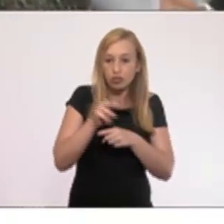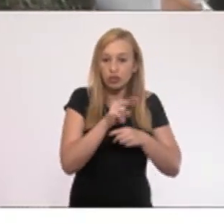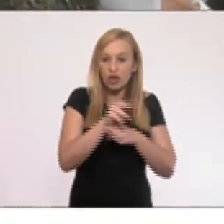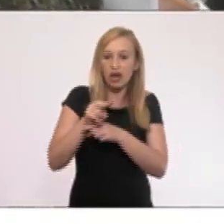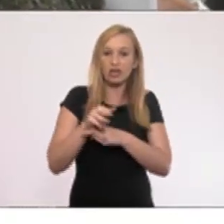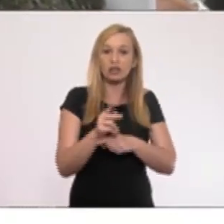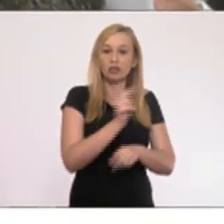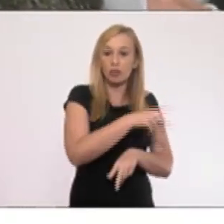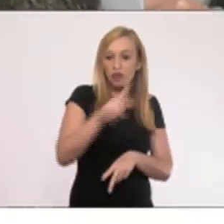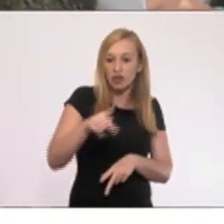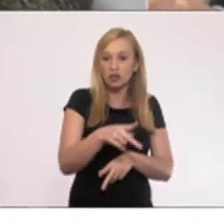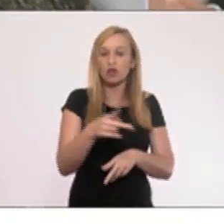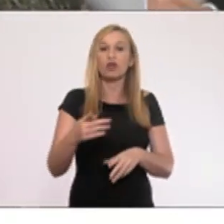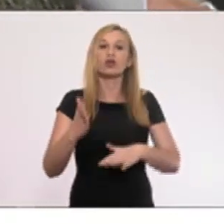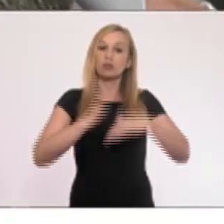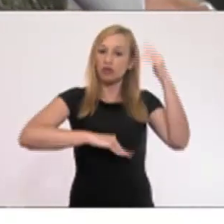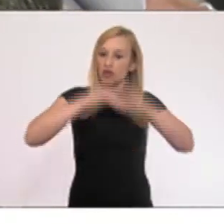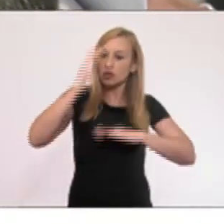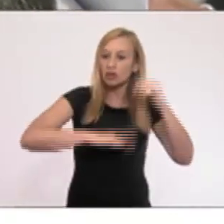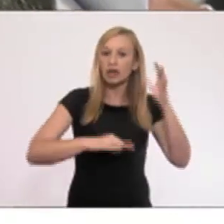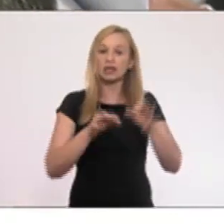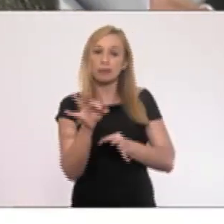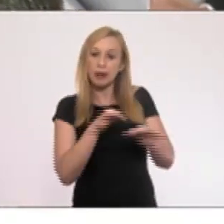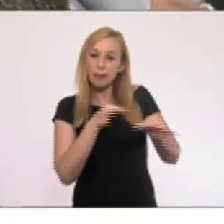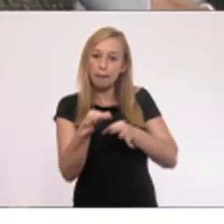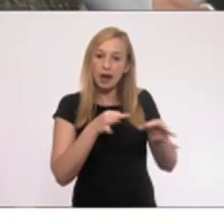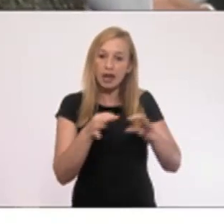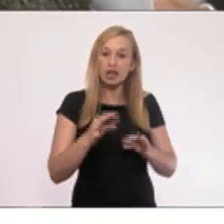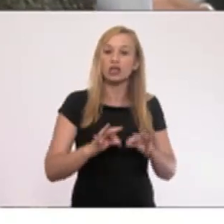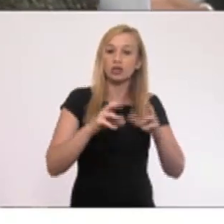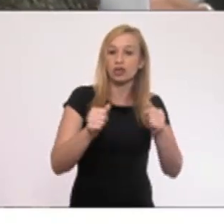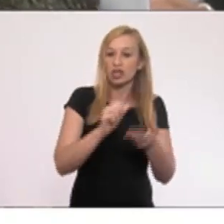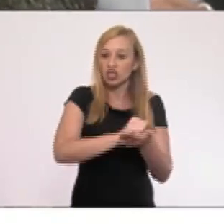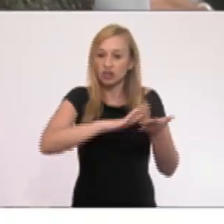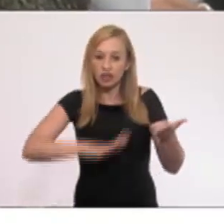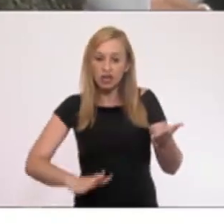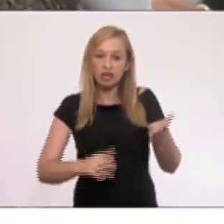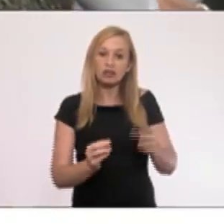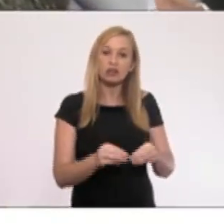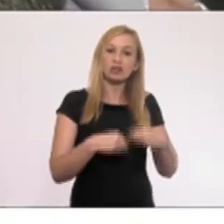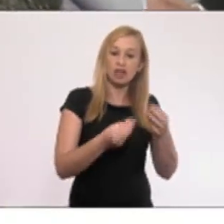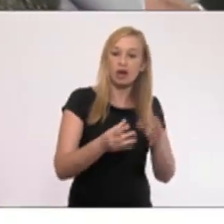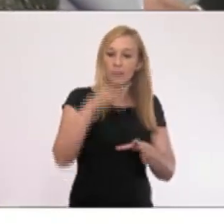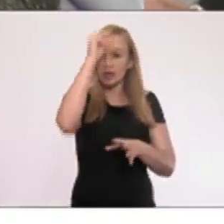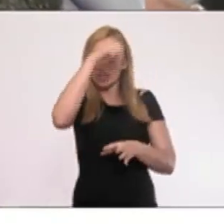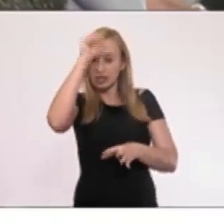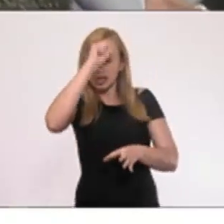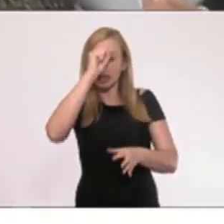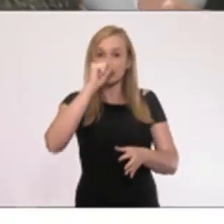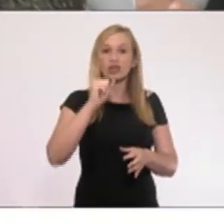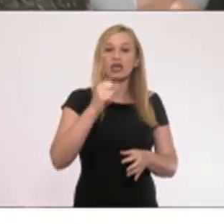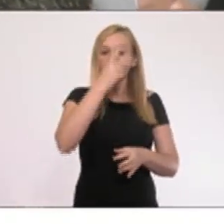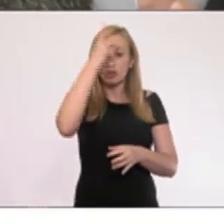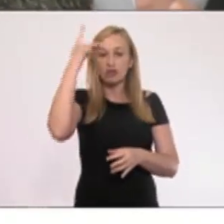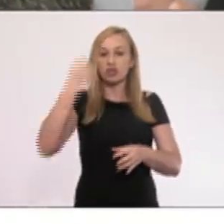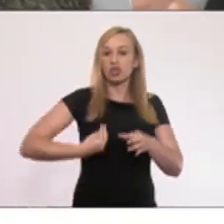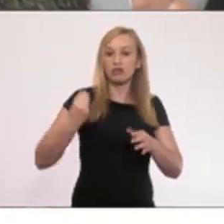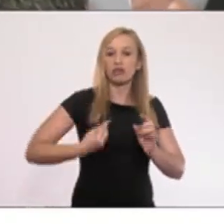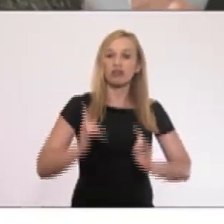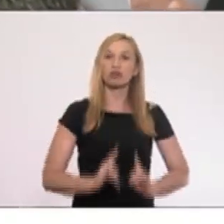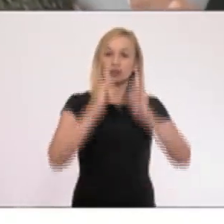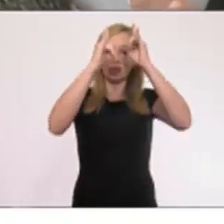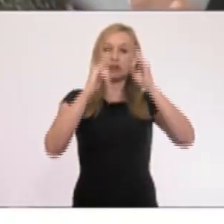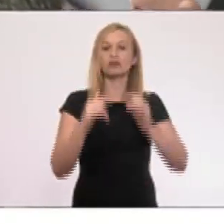professor, onde o profissional prepara uma atividade que proporcione aprendizagem para os condôminos. Parágrafo